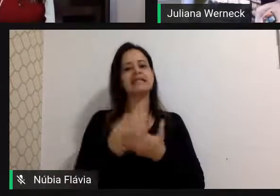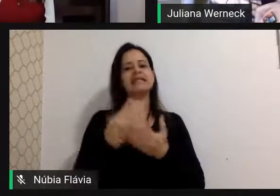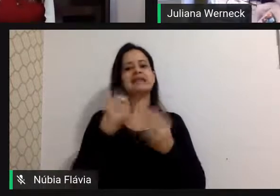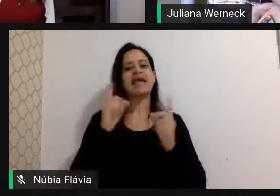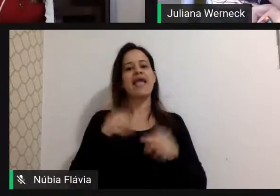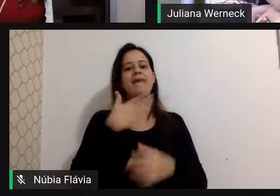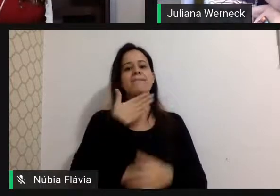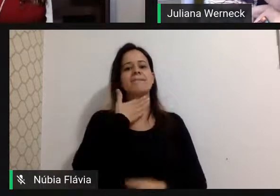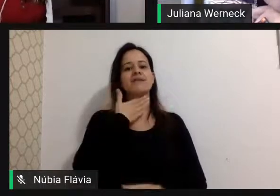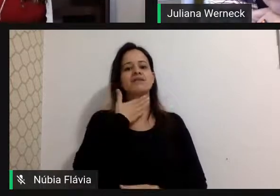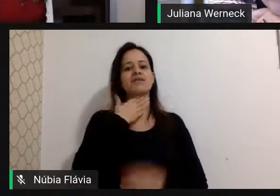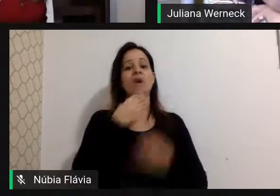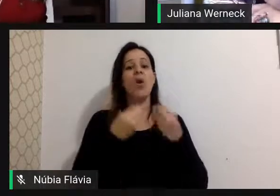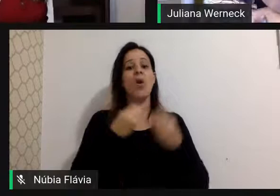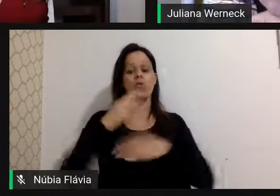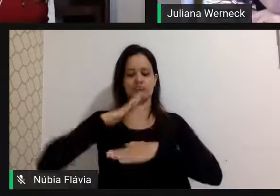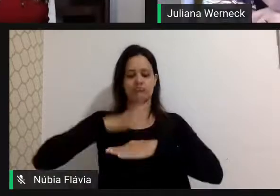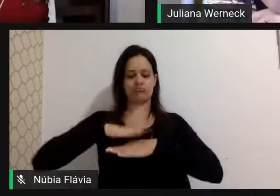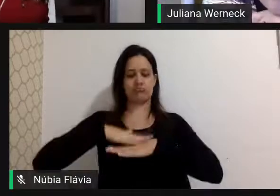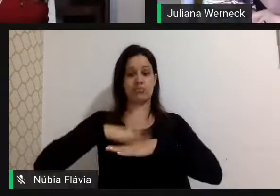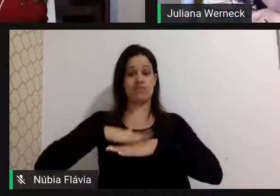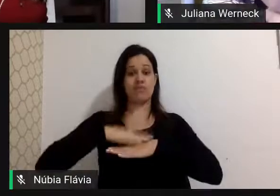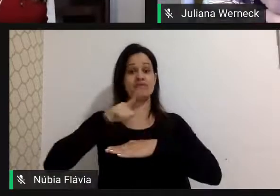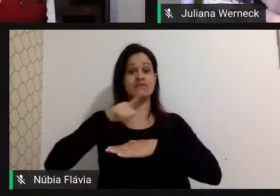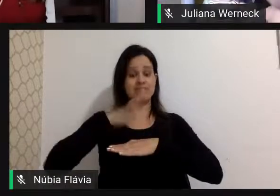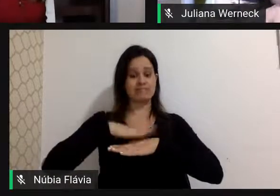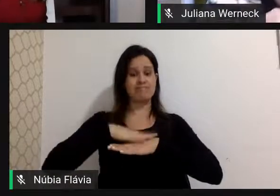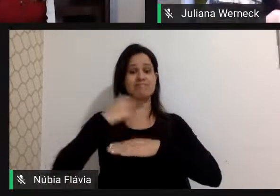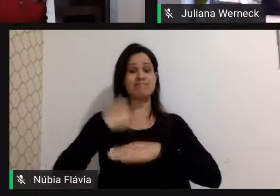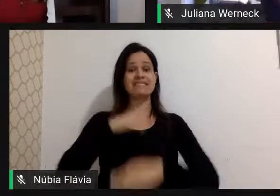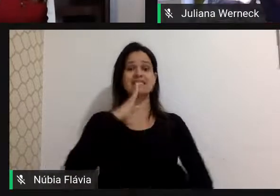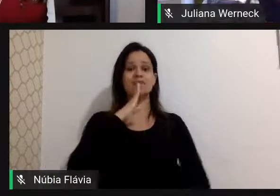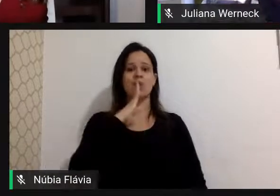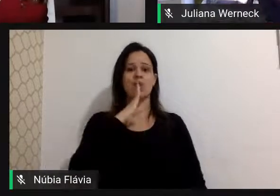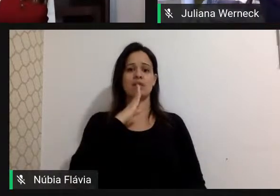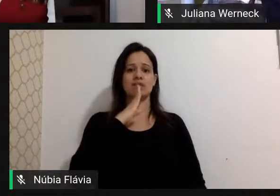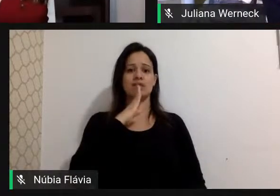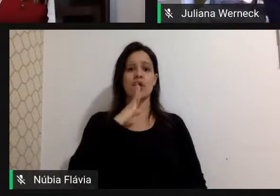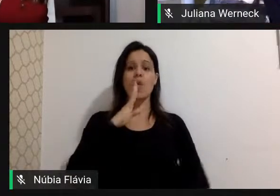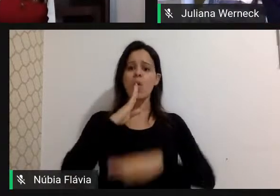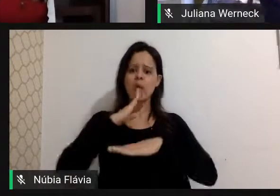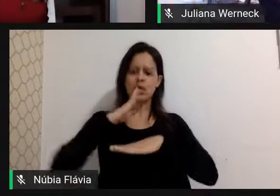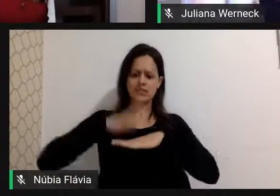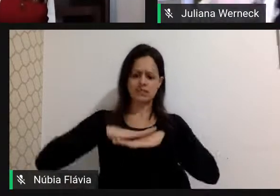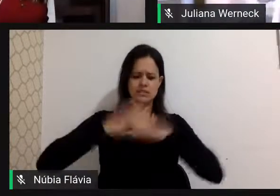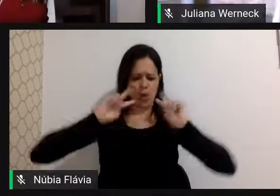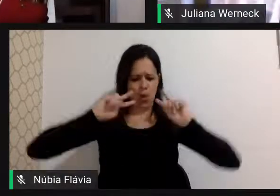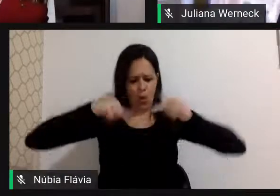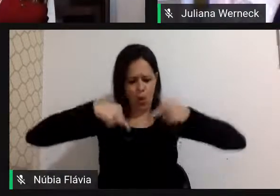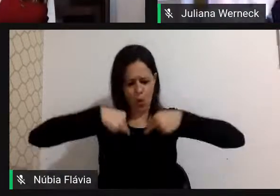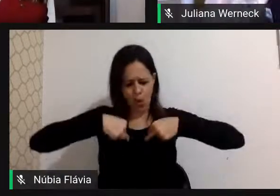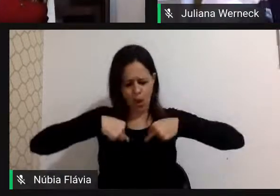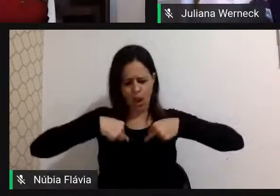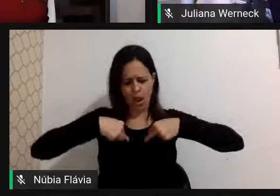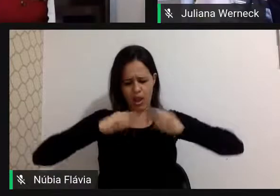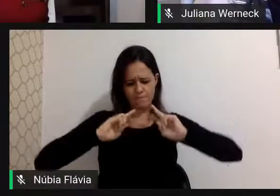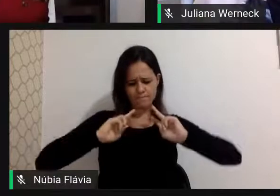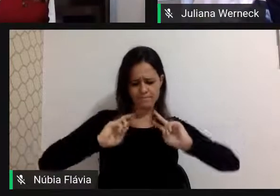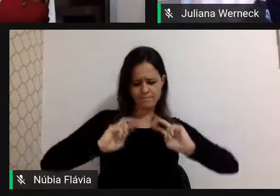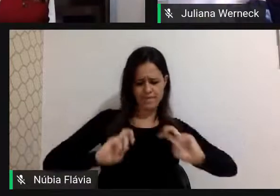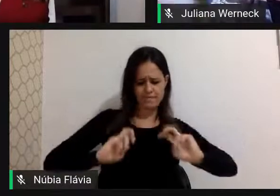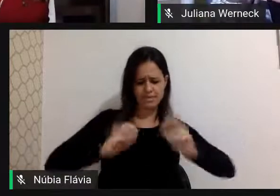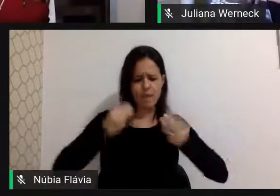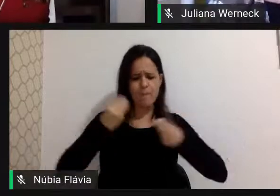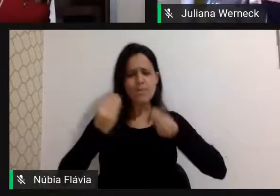é através do autoconhecimento, né? Realmente ter essa capacidade de olhar para dentro, entender a forma como que